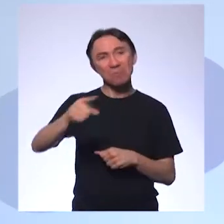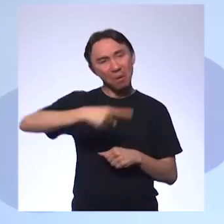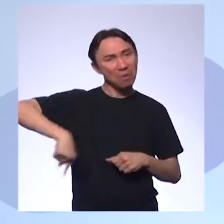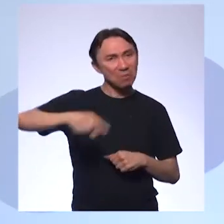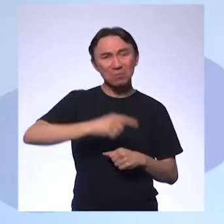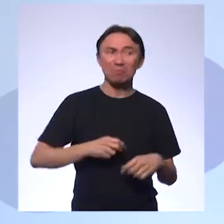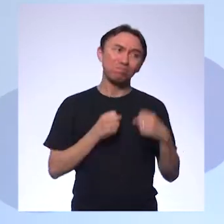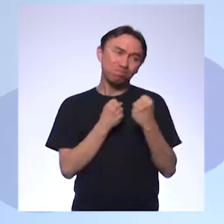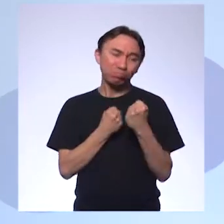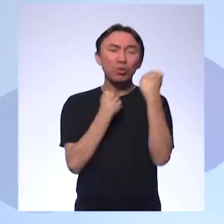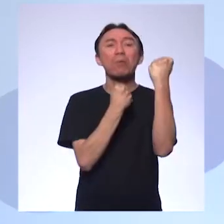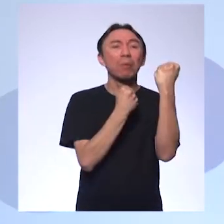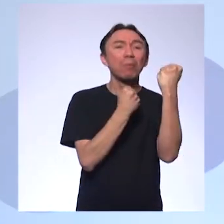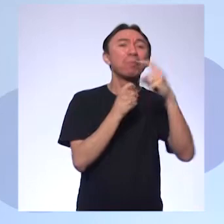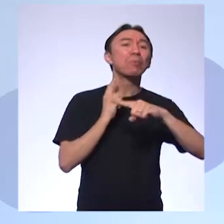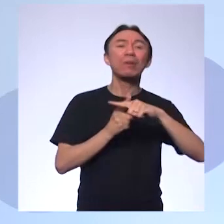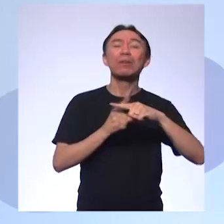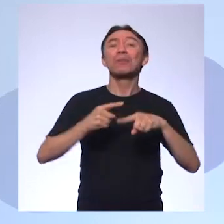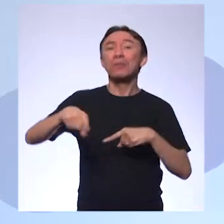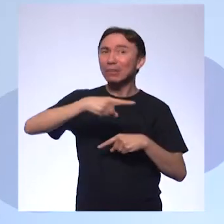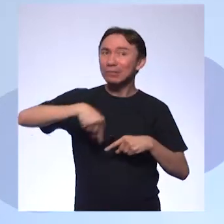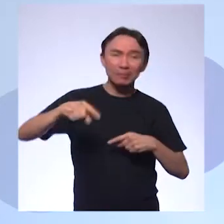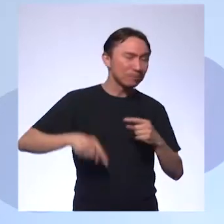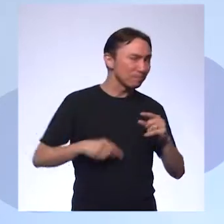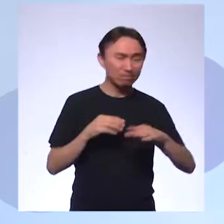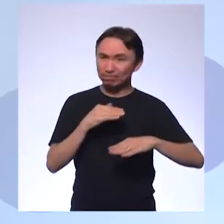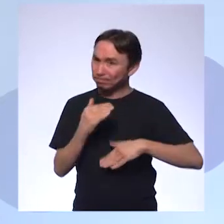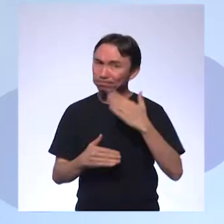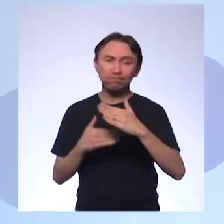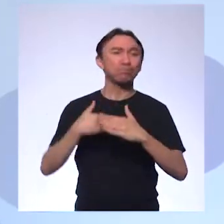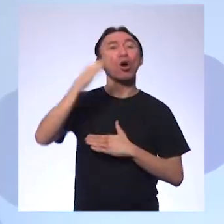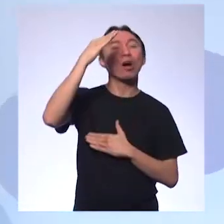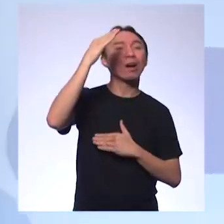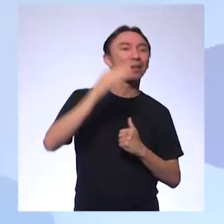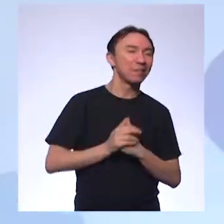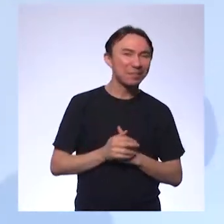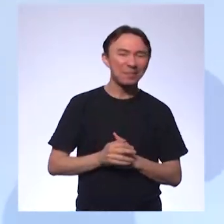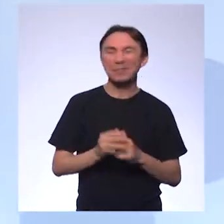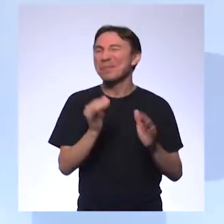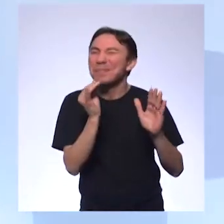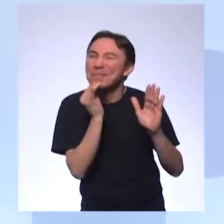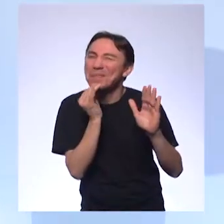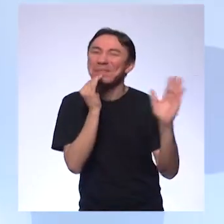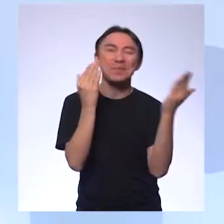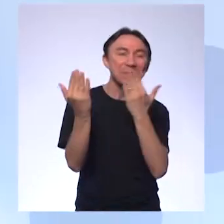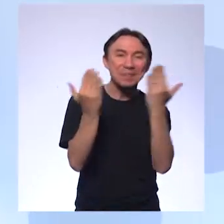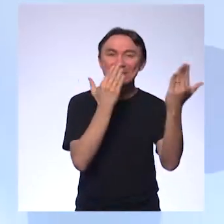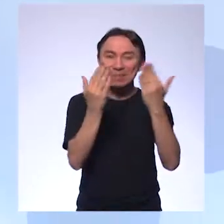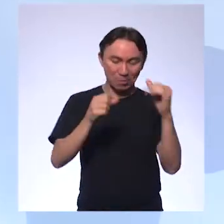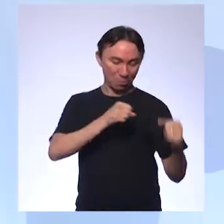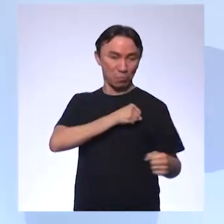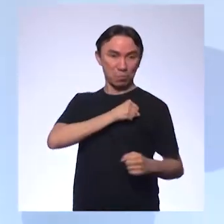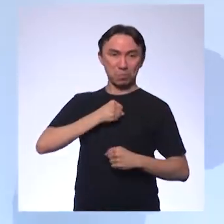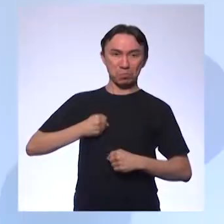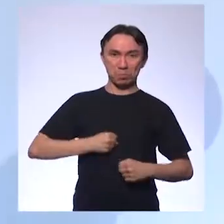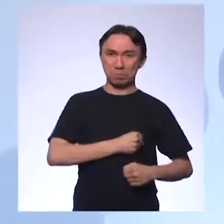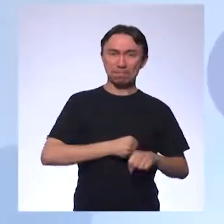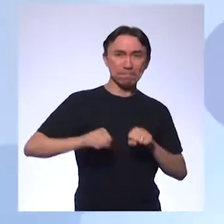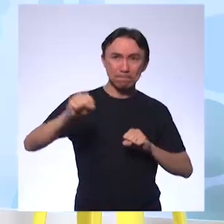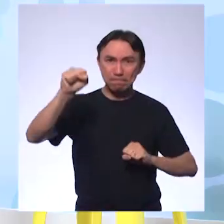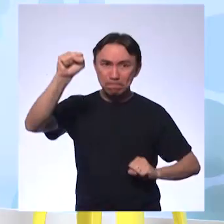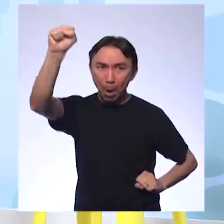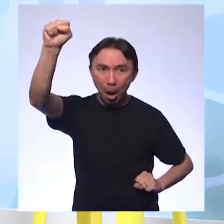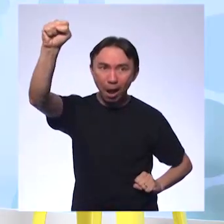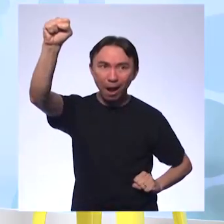Ou seja, a gente se torna quase um super-herói. Inclusive, a gente colocou aqui a imagem do super-herói, porque quando